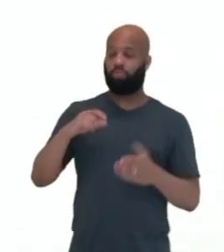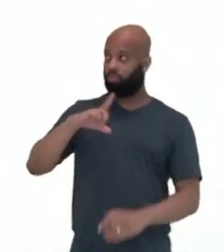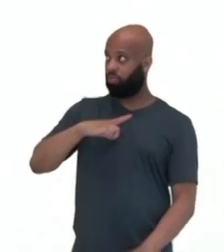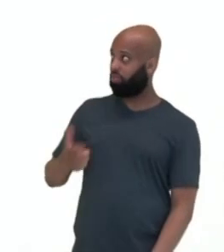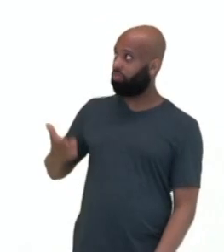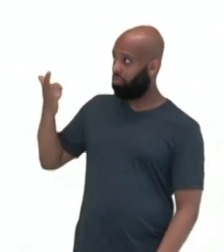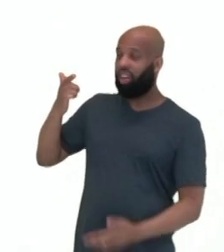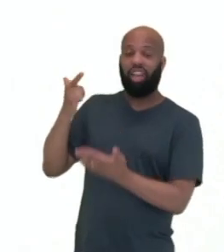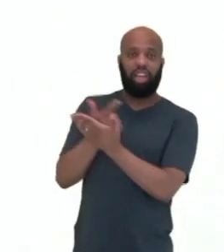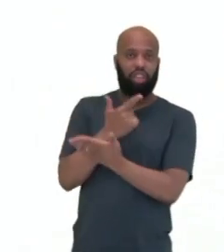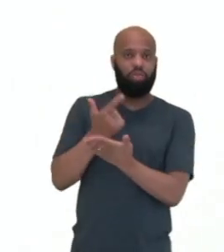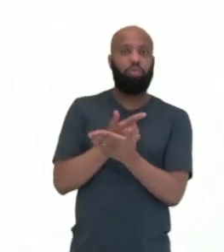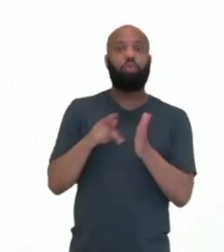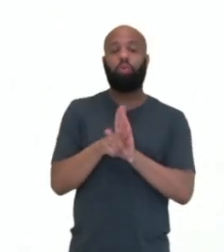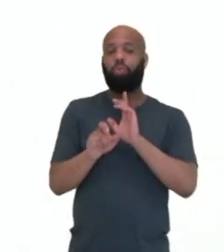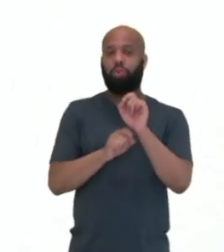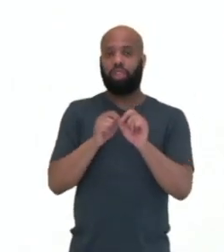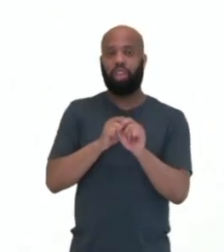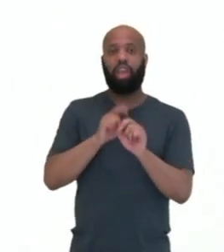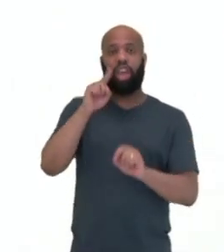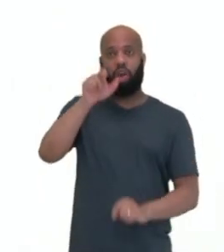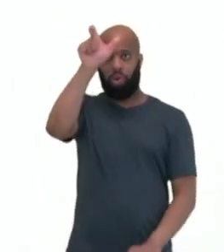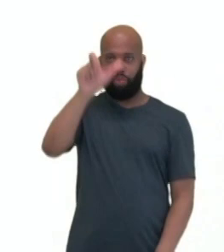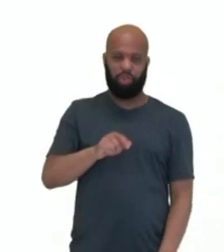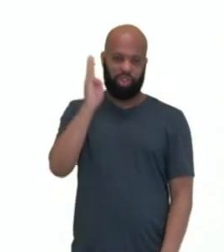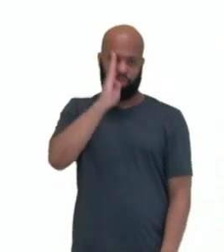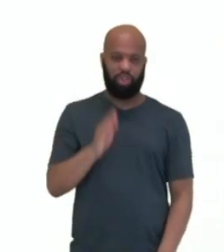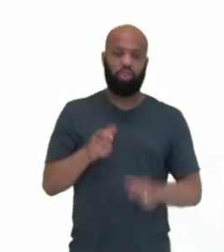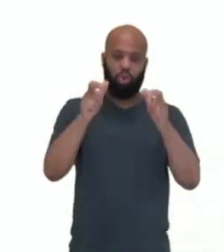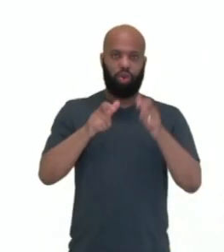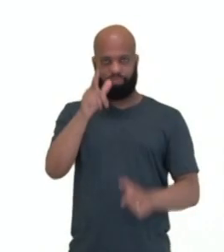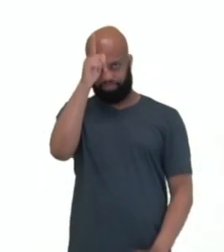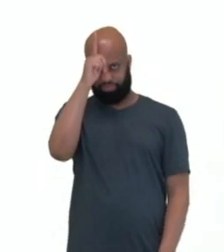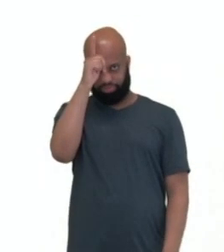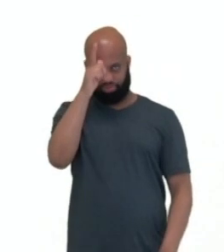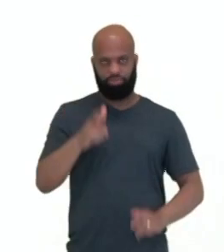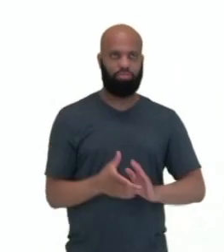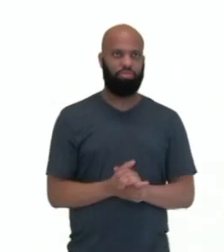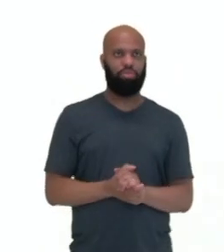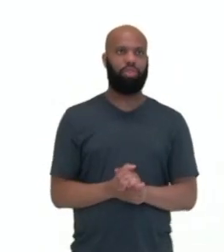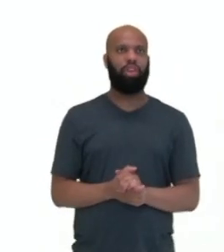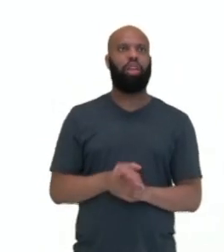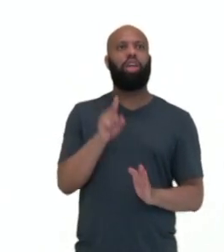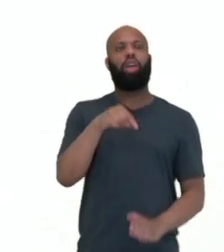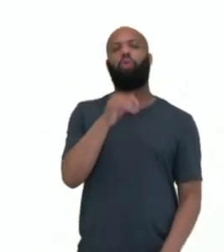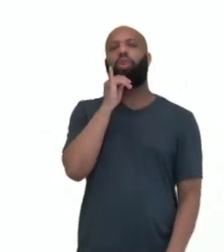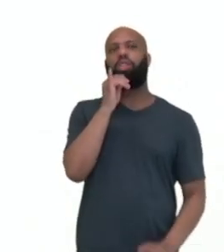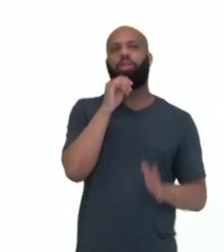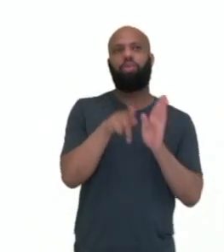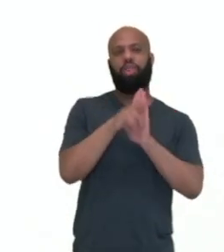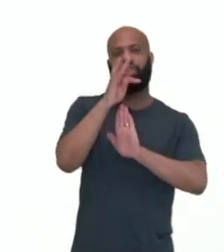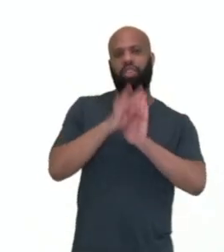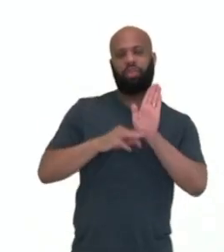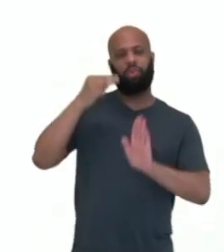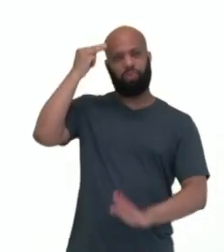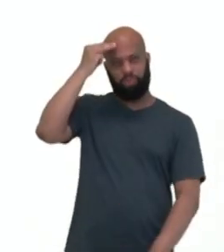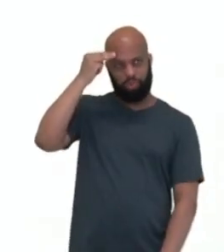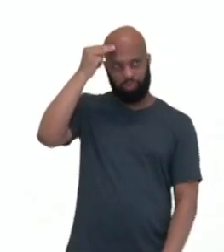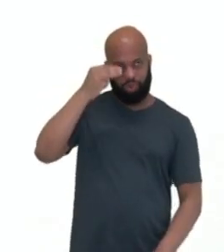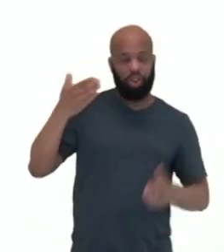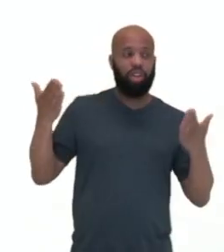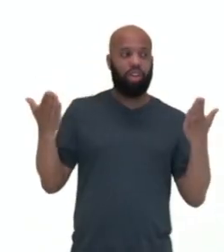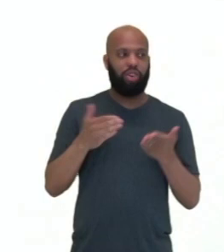Brasileiro em Berlim, né? Está aqui a capa, ó, do João Ubaldo Ribeiro. Um exemplo de texto memorialístico.